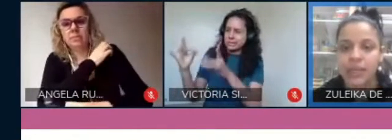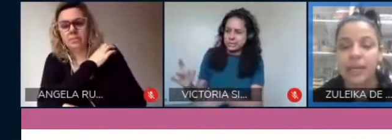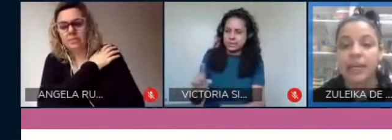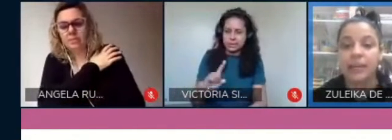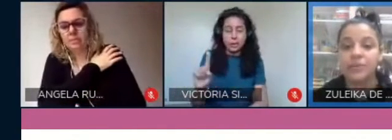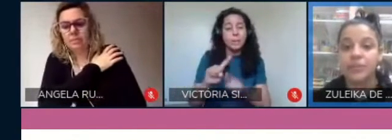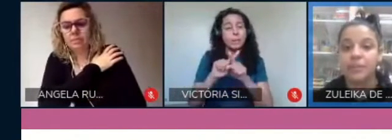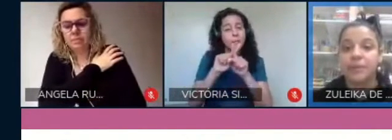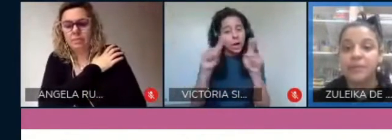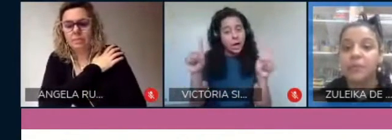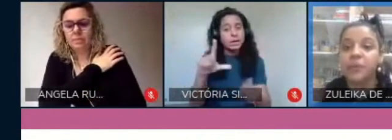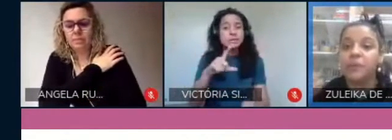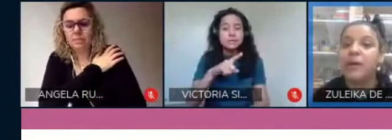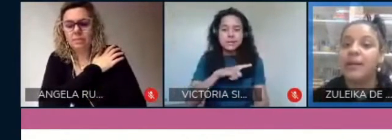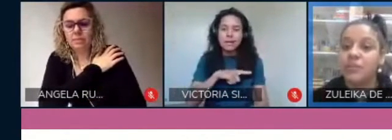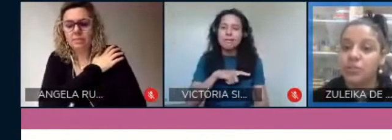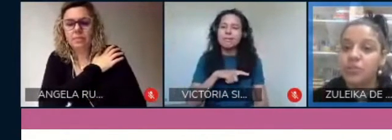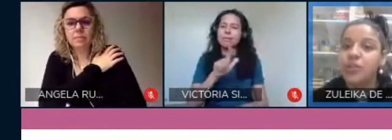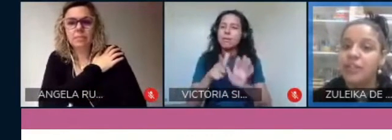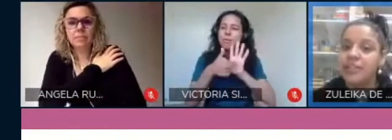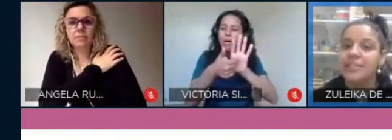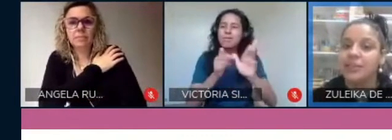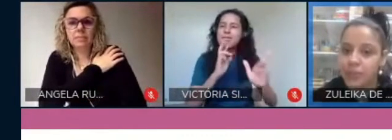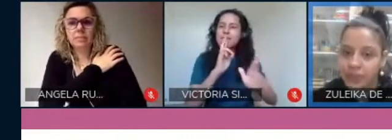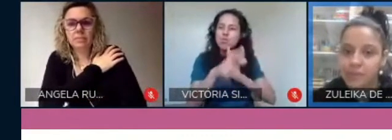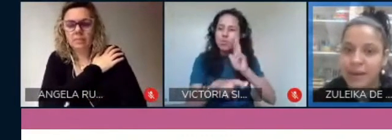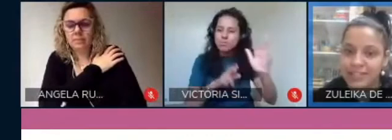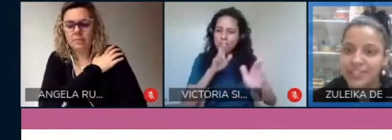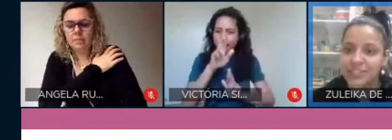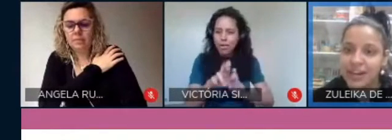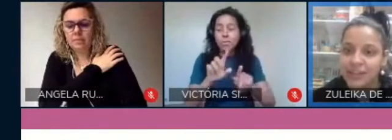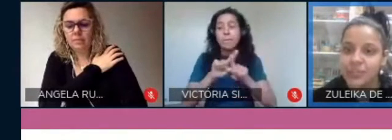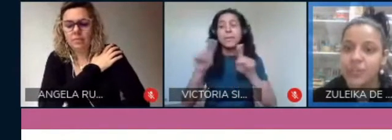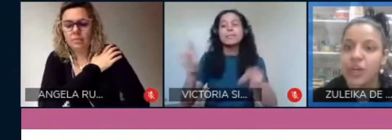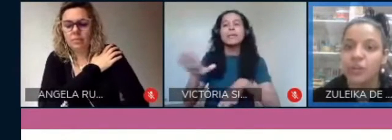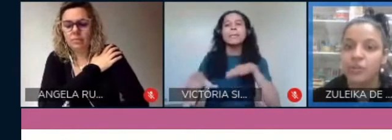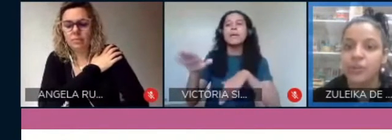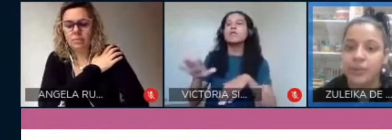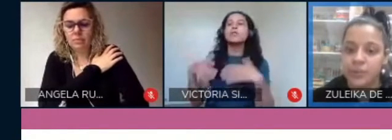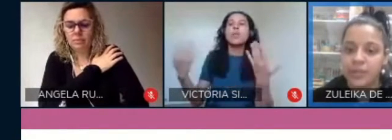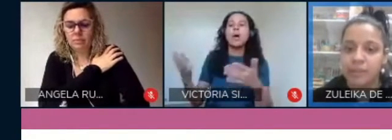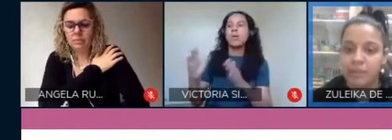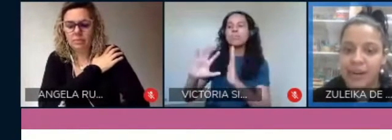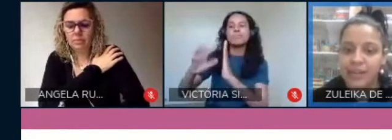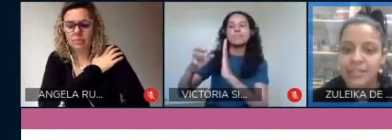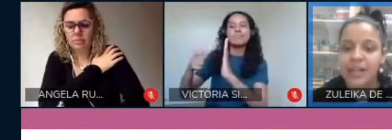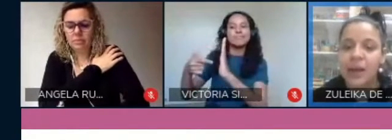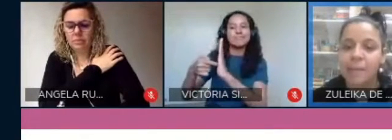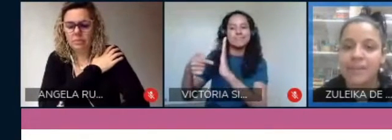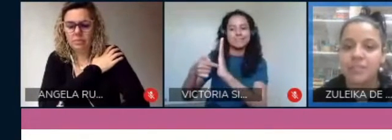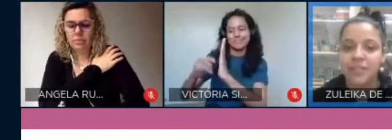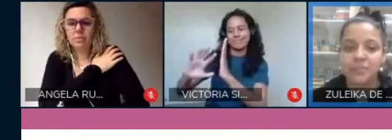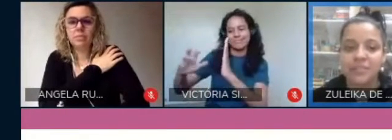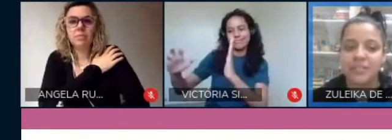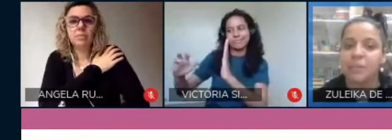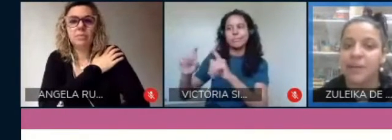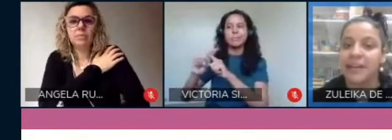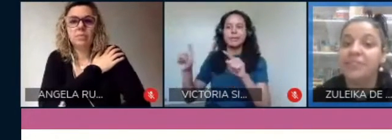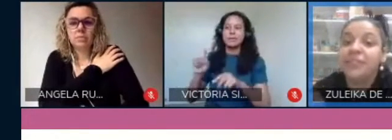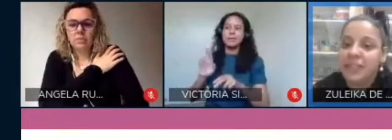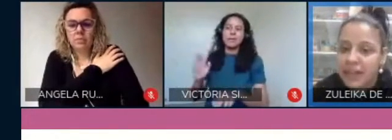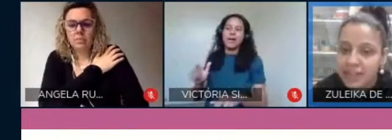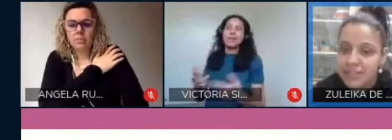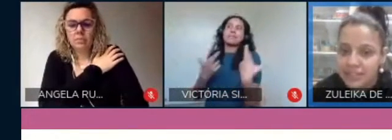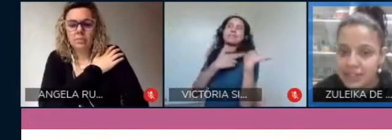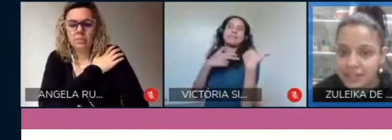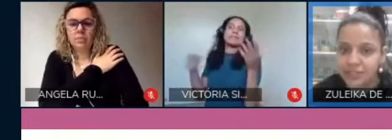resultados de busca. Isso depende muito mais do fornecedor da base de dados do que do Sabe Mais, mas mesmo assim,